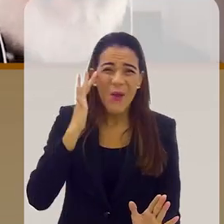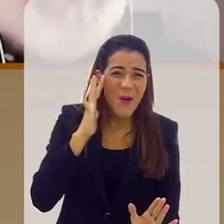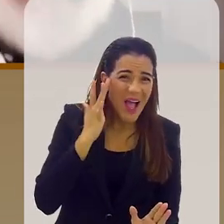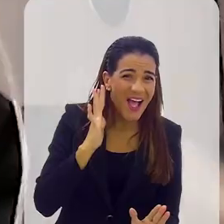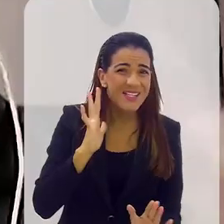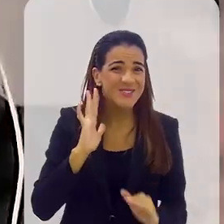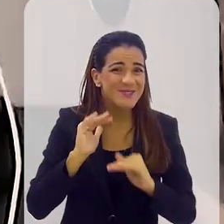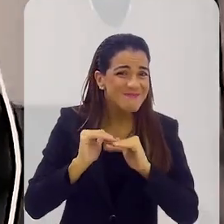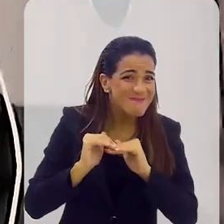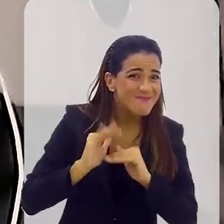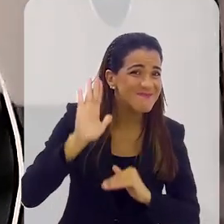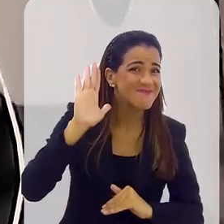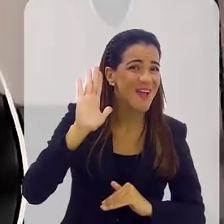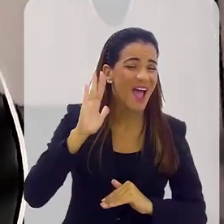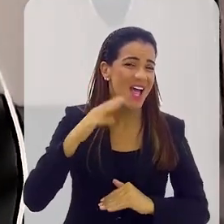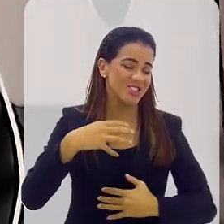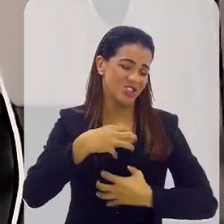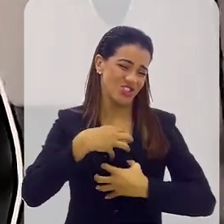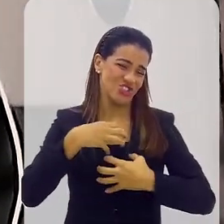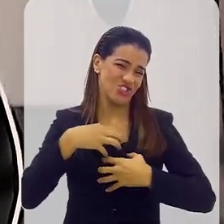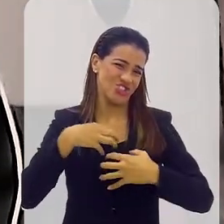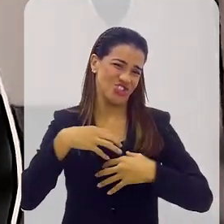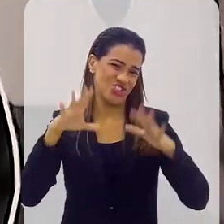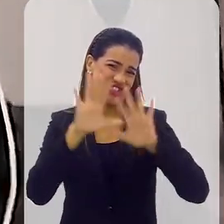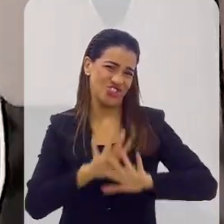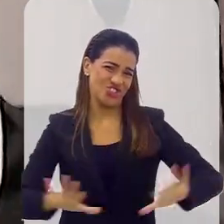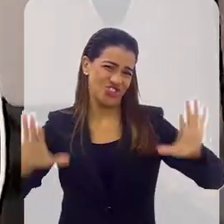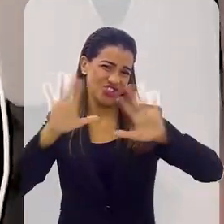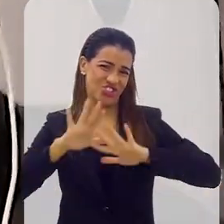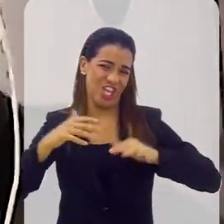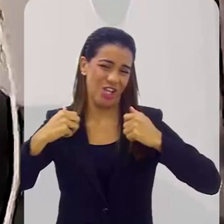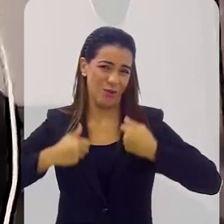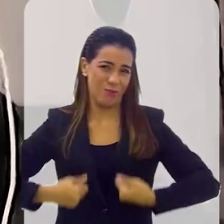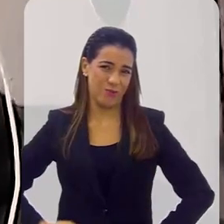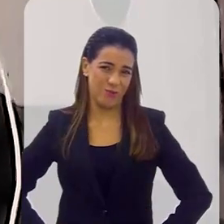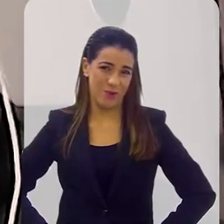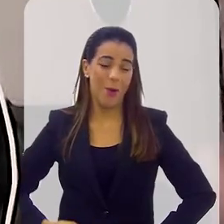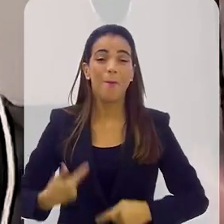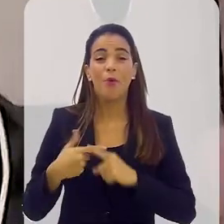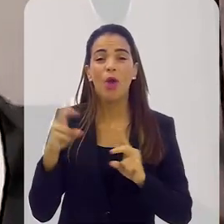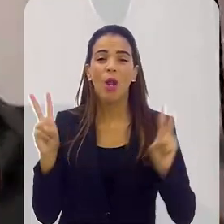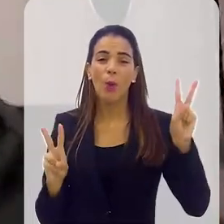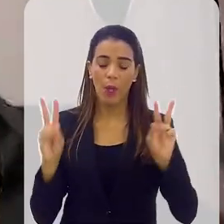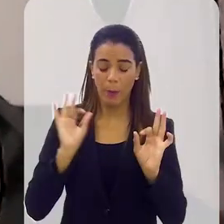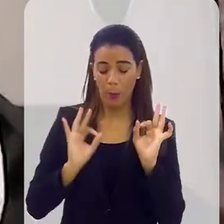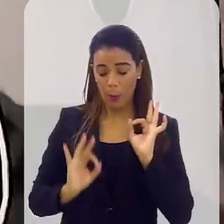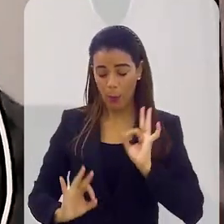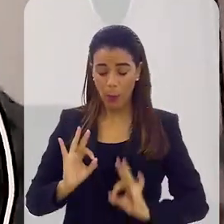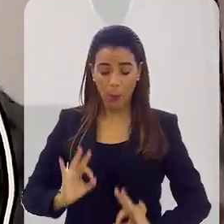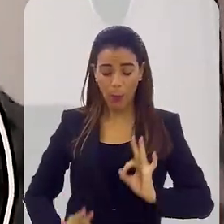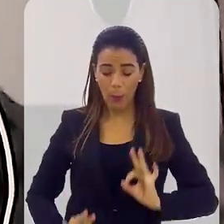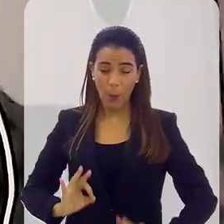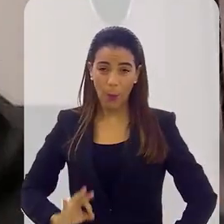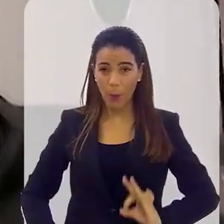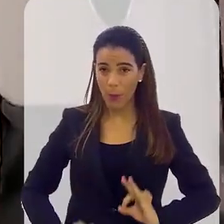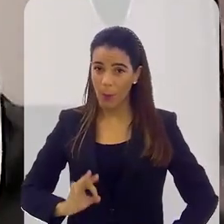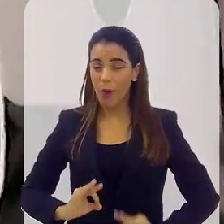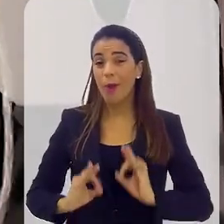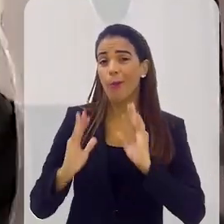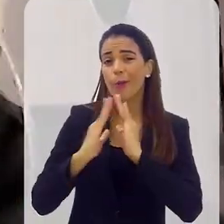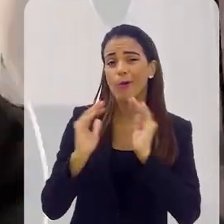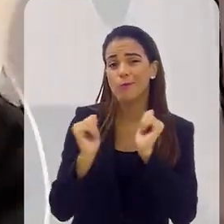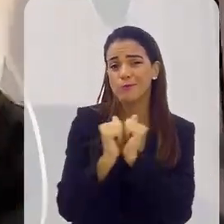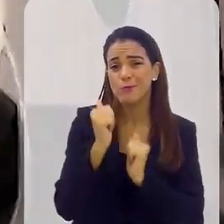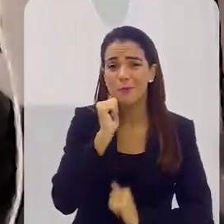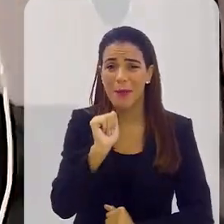Eu acho que era mais uma maneira de se vestir do que uma maneira de agir, né? Porque eu era um hippie arrumadinho, né? Morava com a minha mãe e tudo